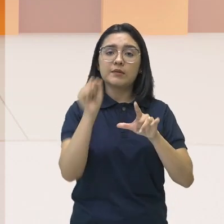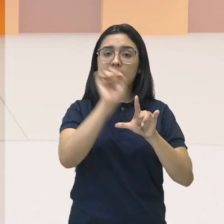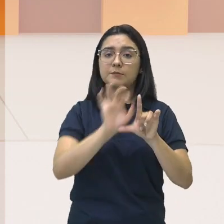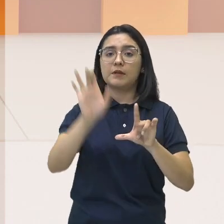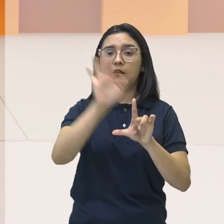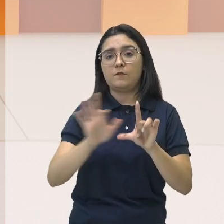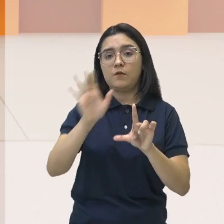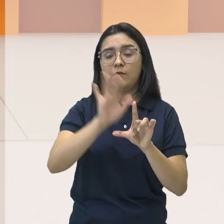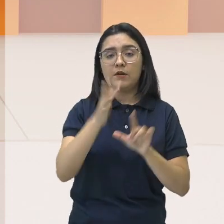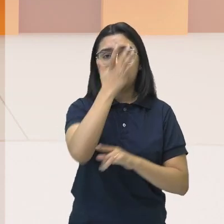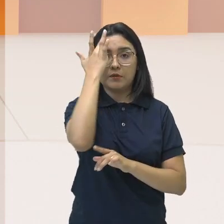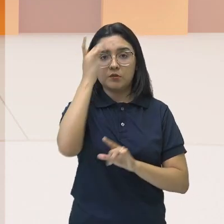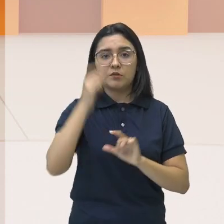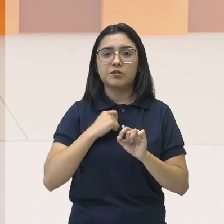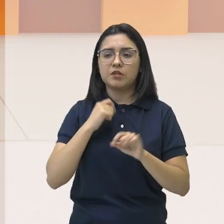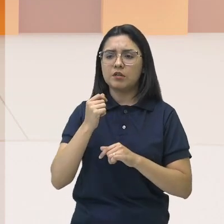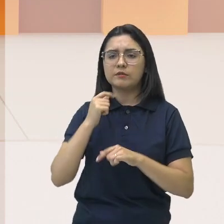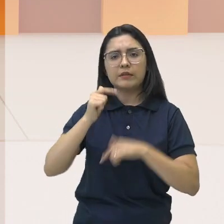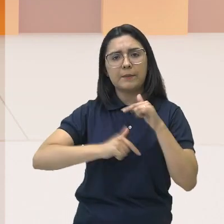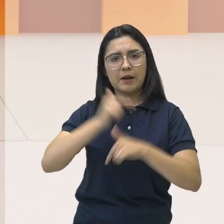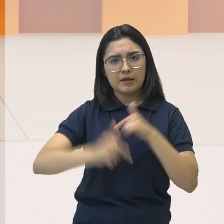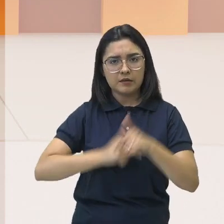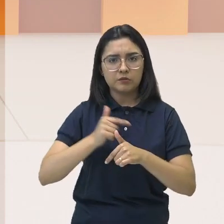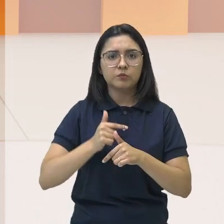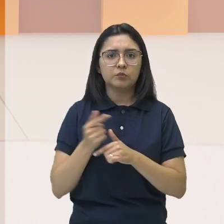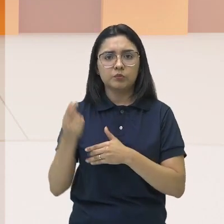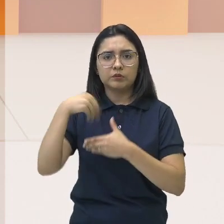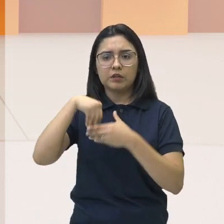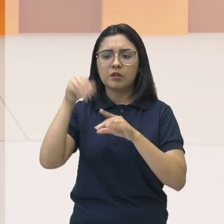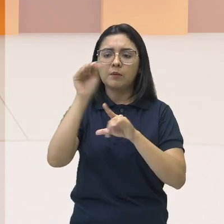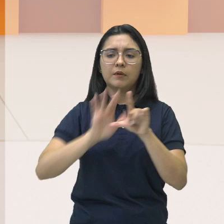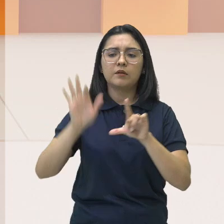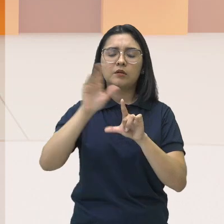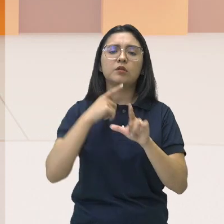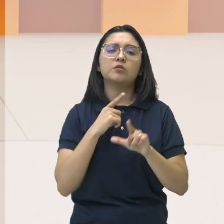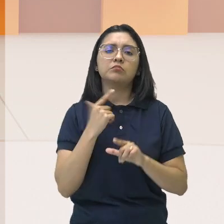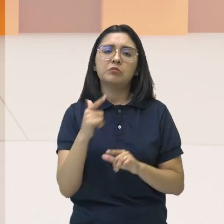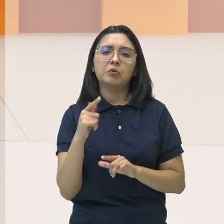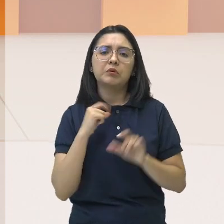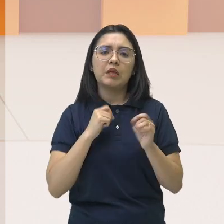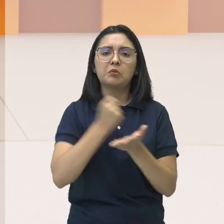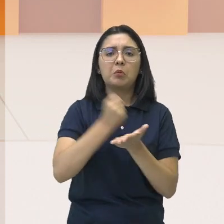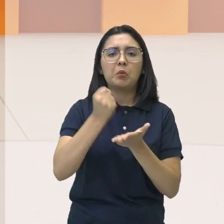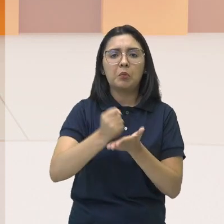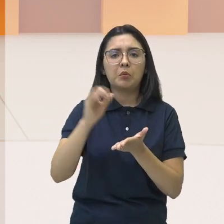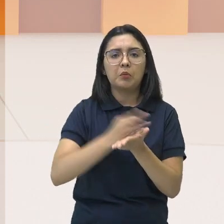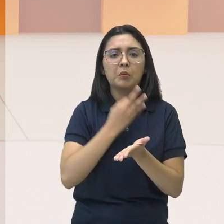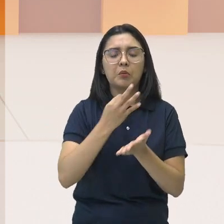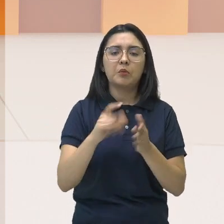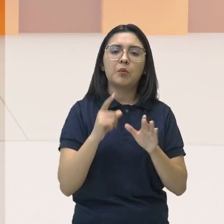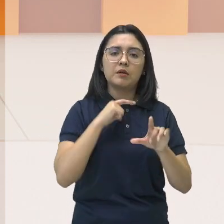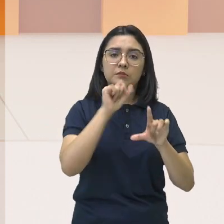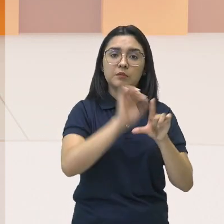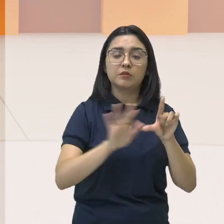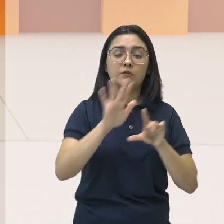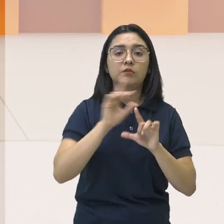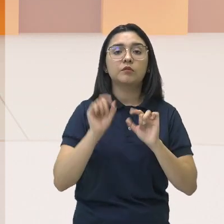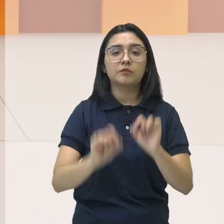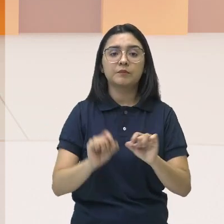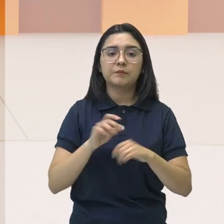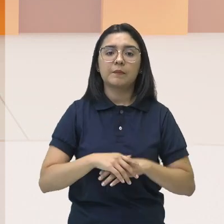plataformas, as pessoas que prestam ali, que estão trabalhando nessa plataforma, não têm vínculo empregatício com essas plataformas. E aí elas